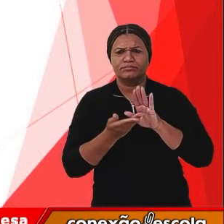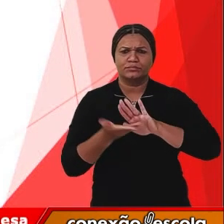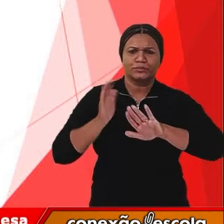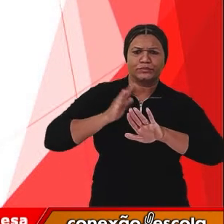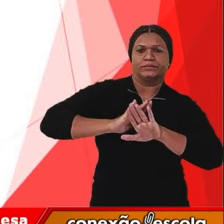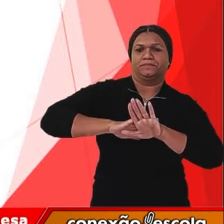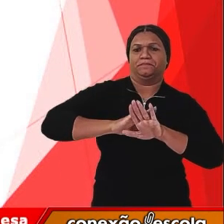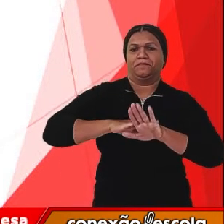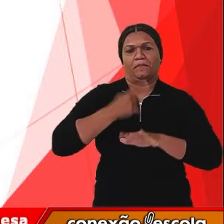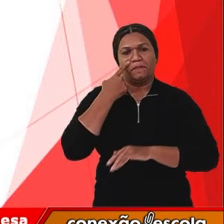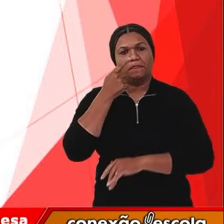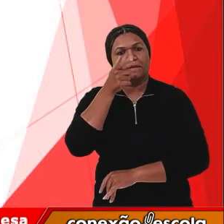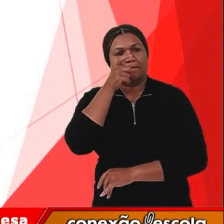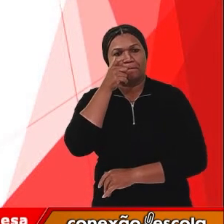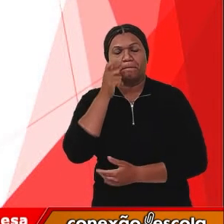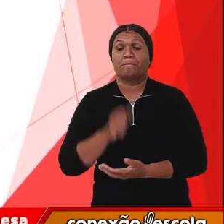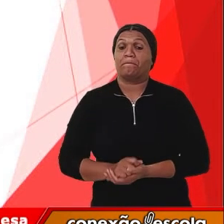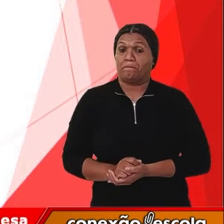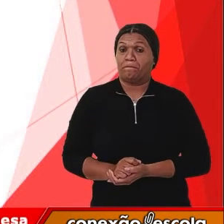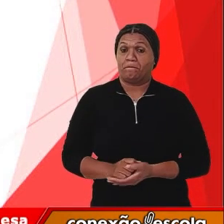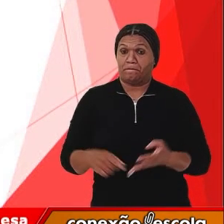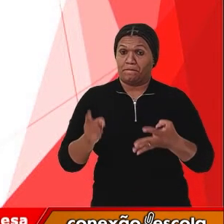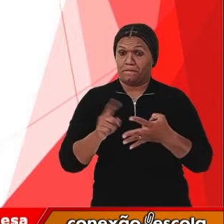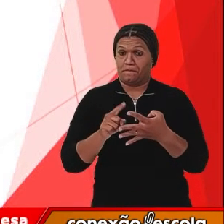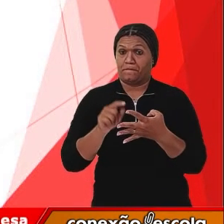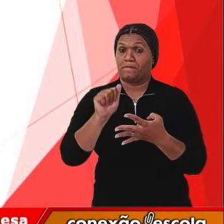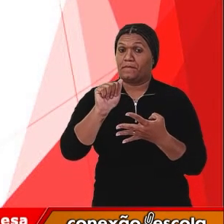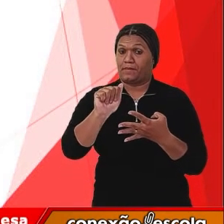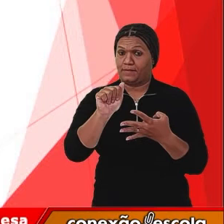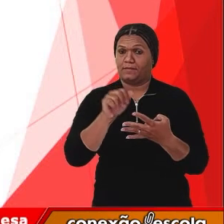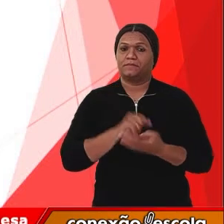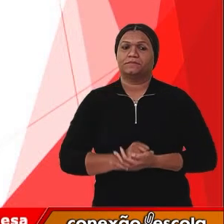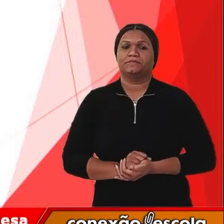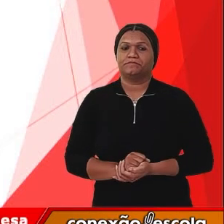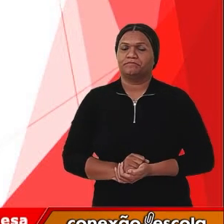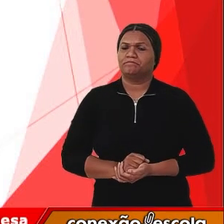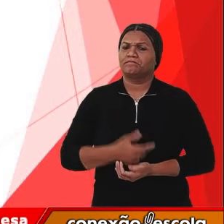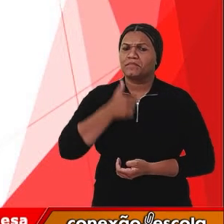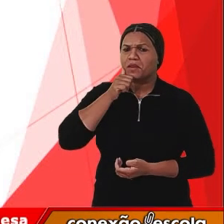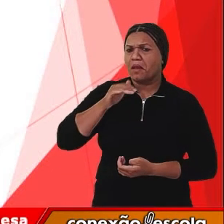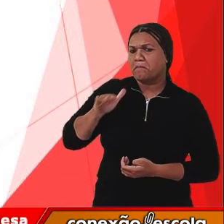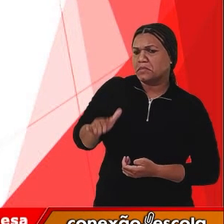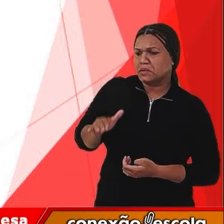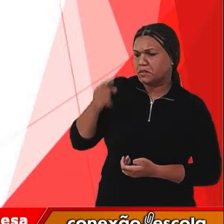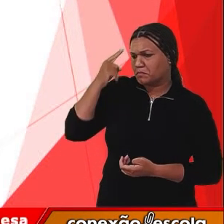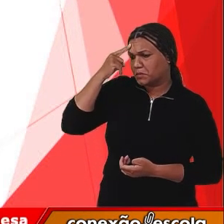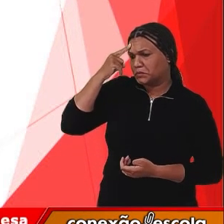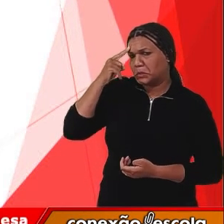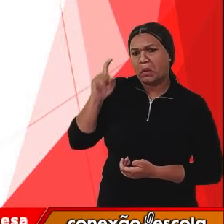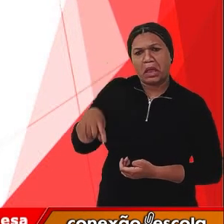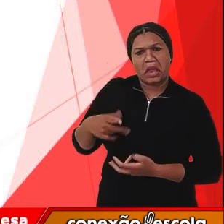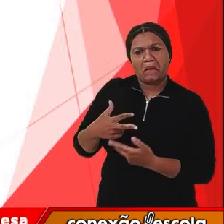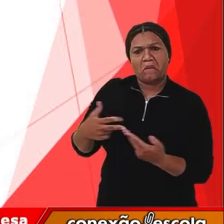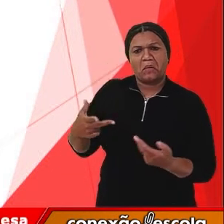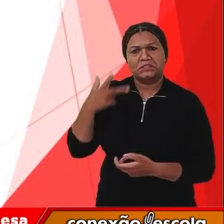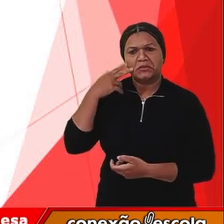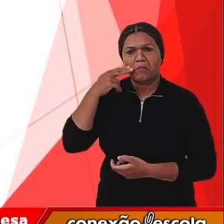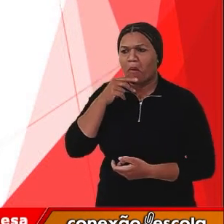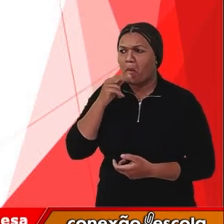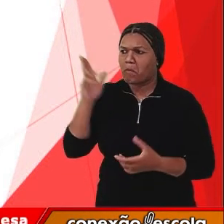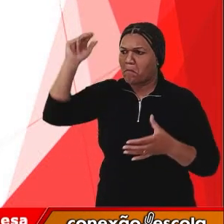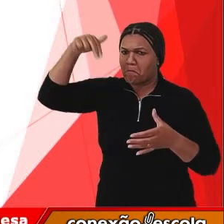nele então vamos observar na letra a nós temos o fato de a menina ter agido como se fosse um fato normal